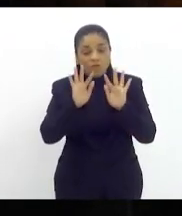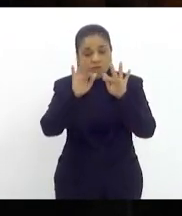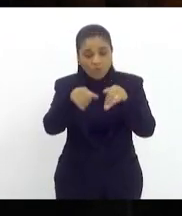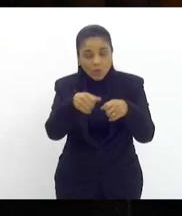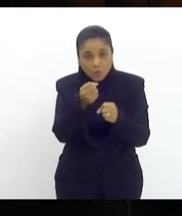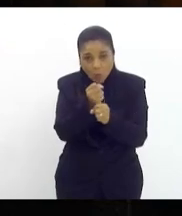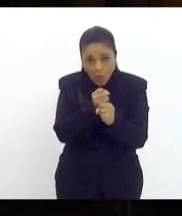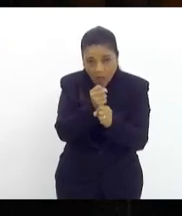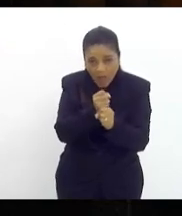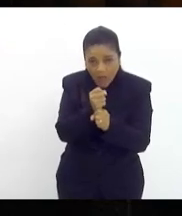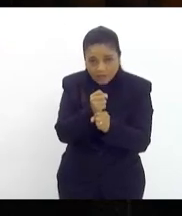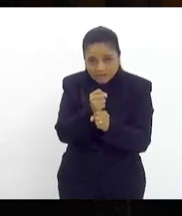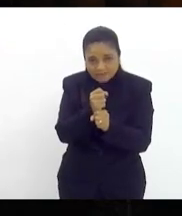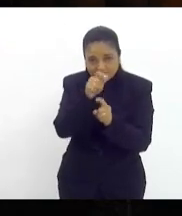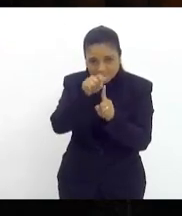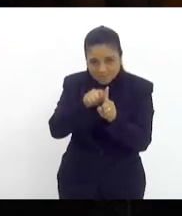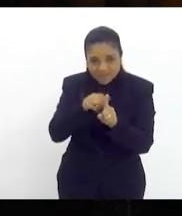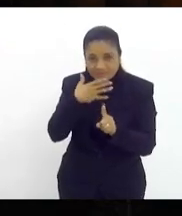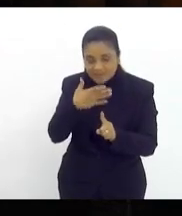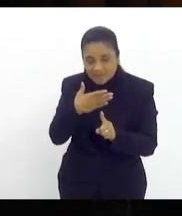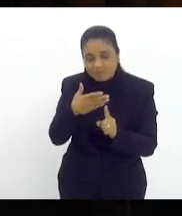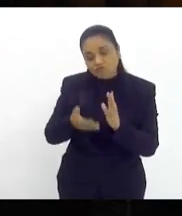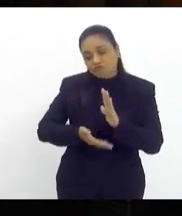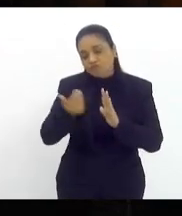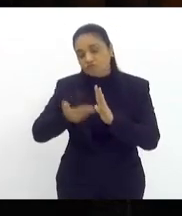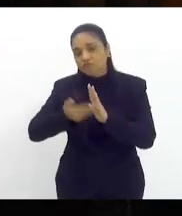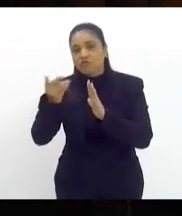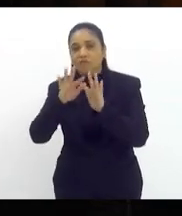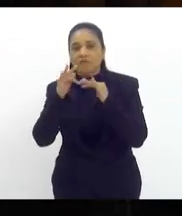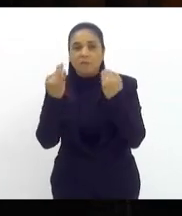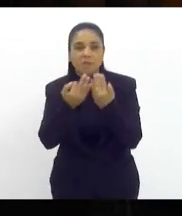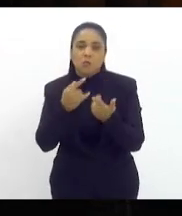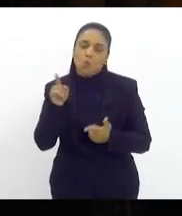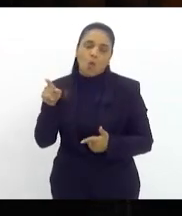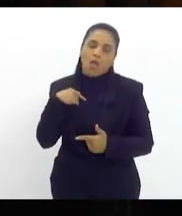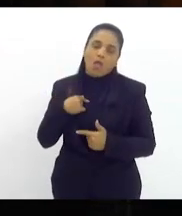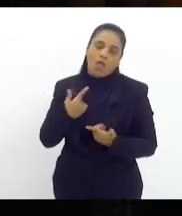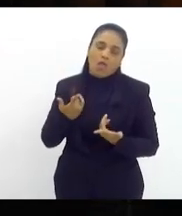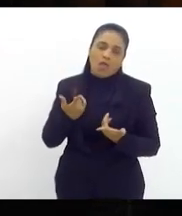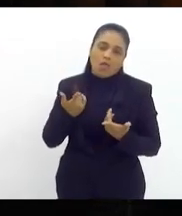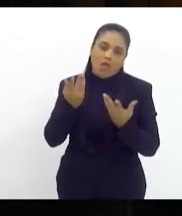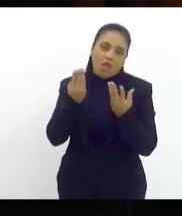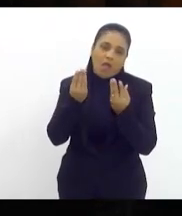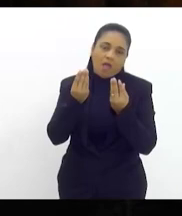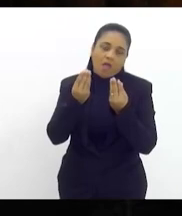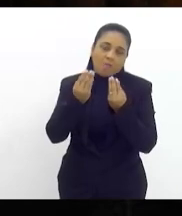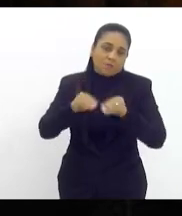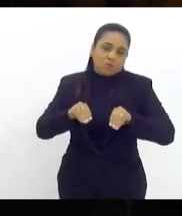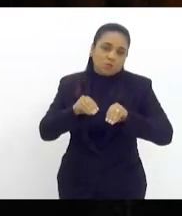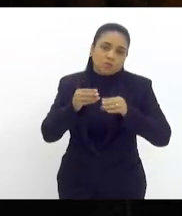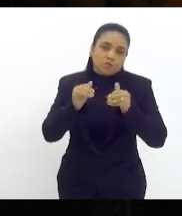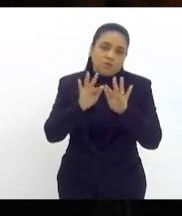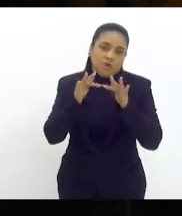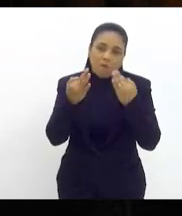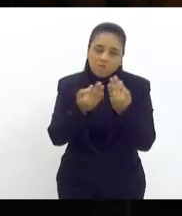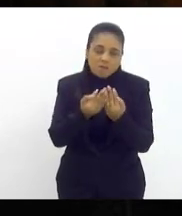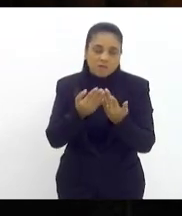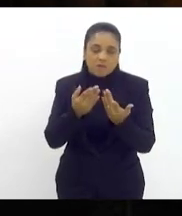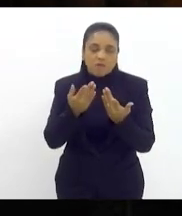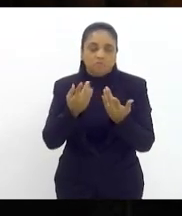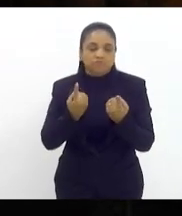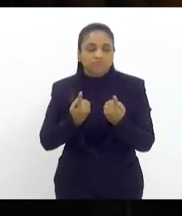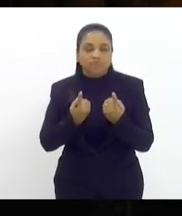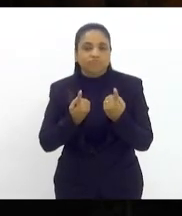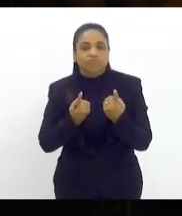tirando as famílias e acabar com o programa porque não é prioridade do governador não é a prioridade combater a fome não é a prioridade